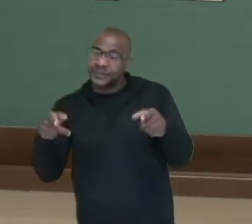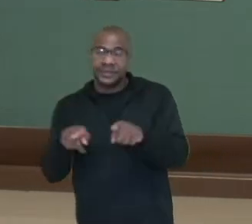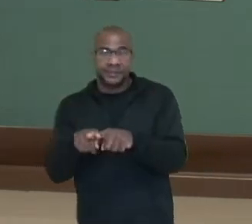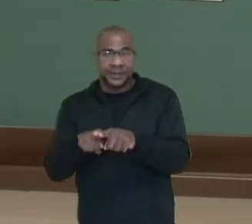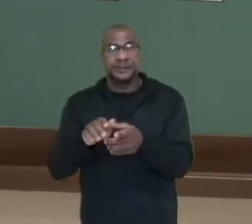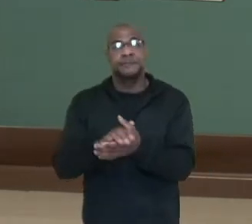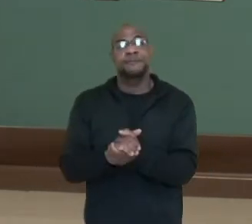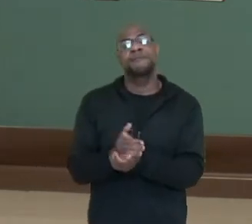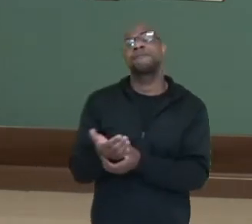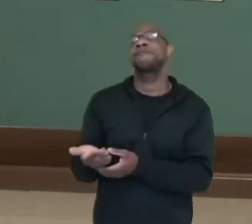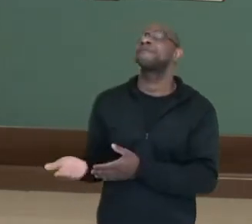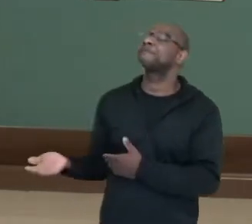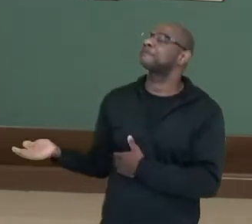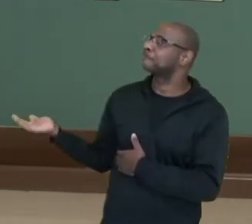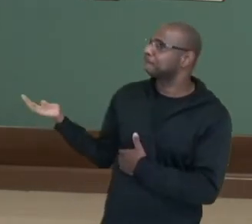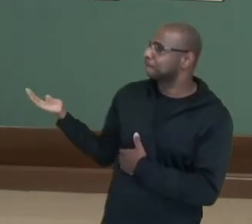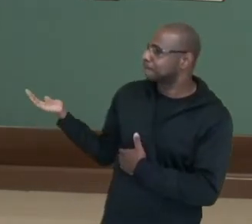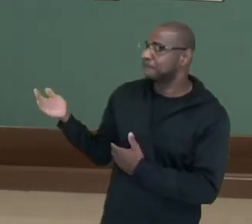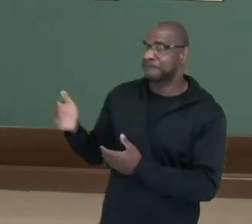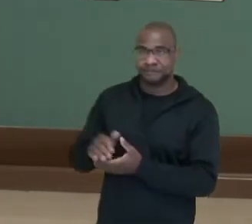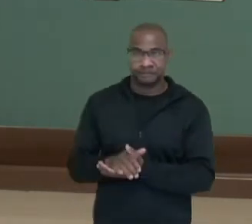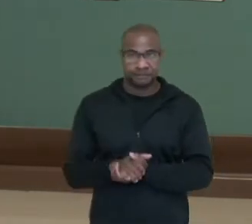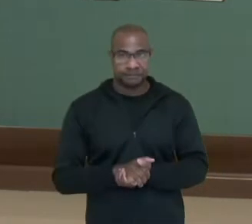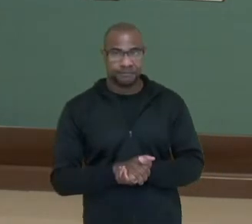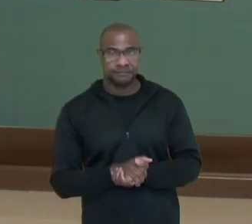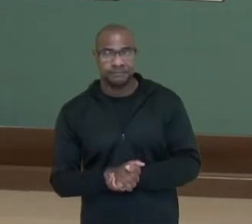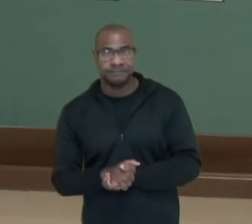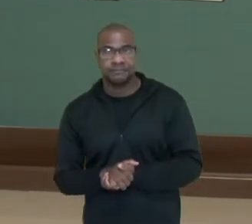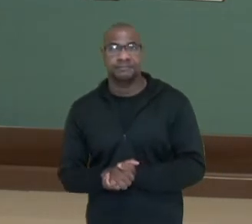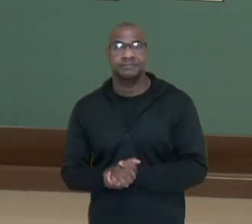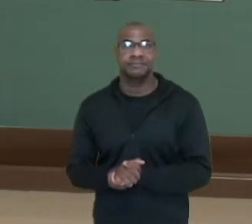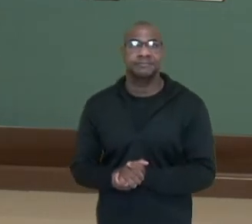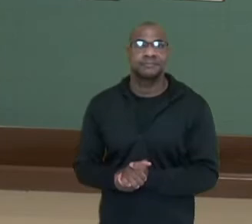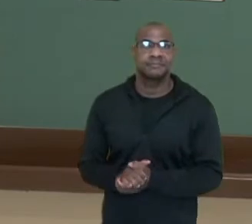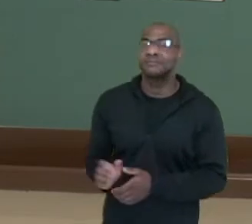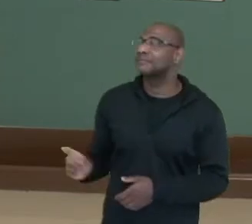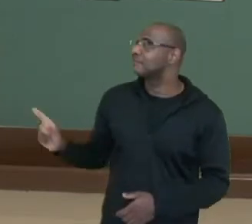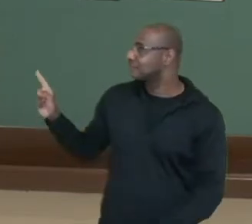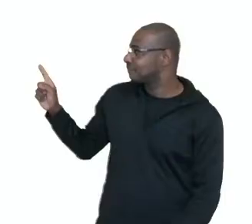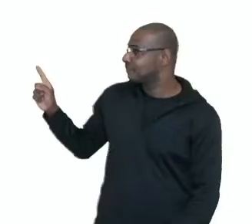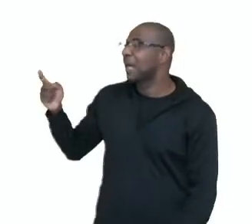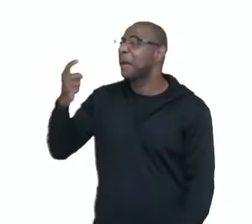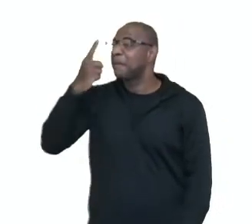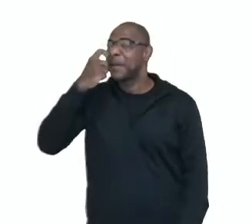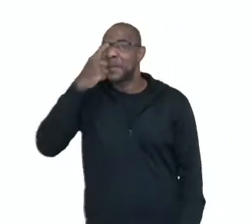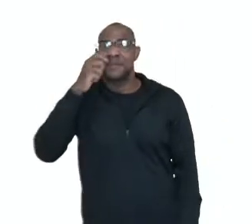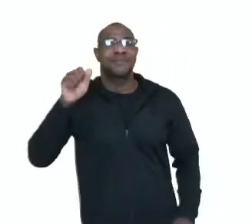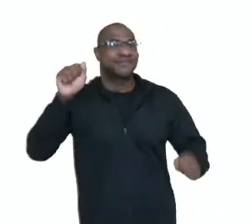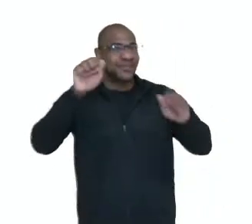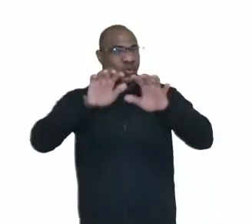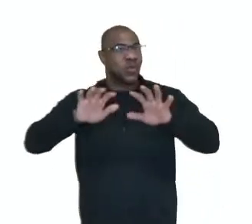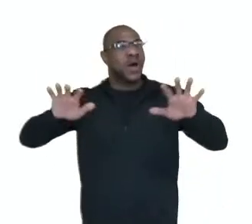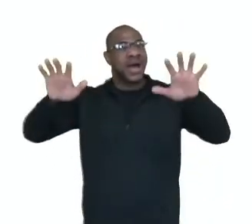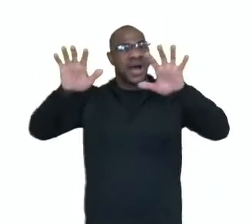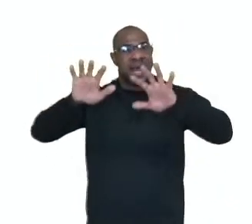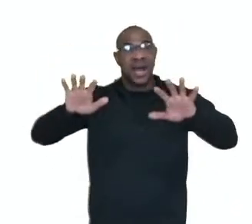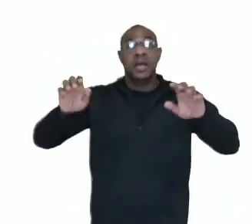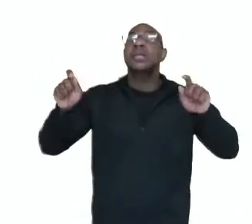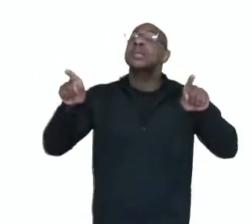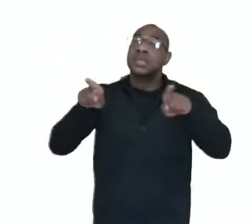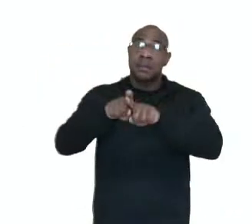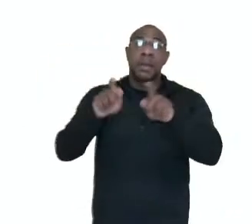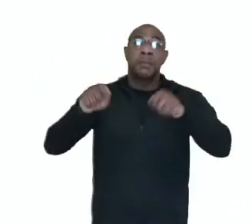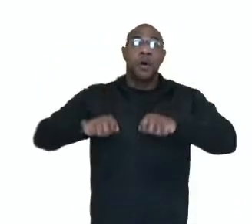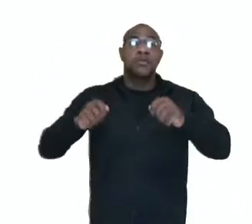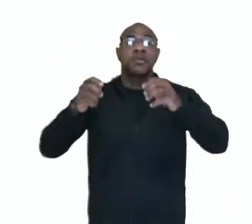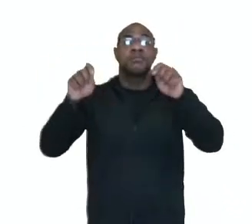impróprios, né, para a sobrevivência ali de muitos seres vivos. A poluição do ar pode afetar patrimônios